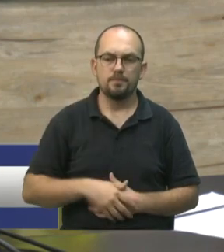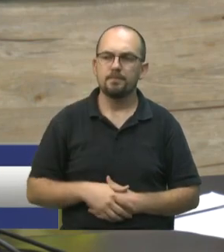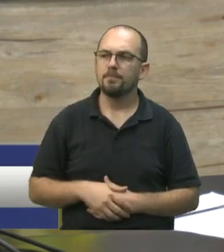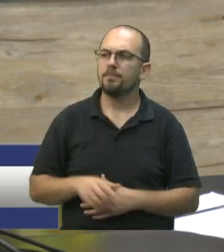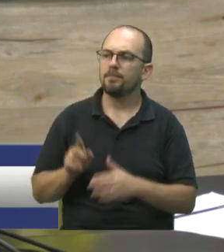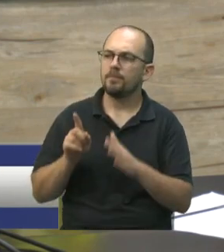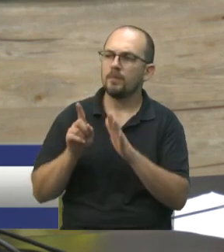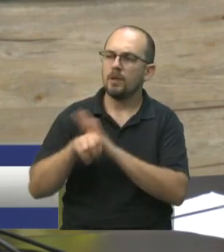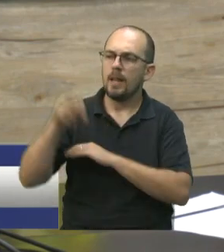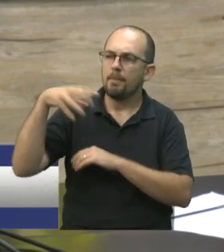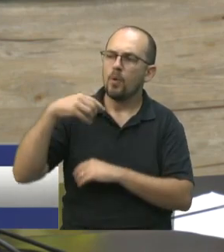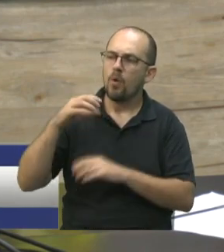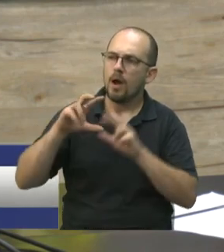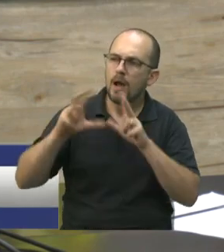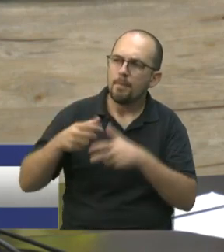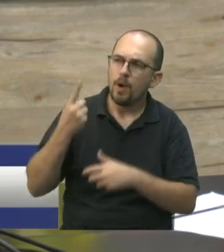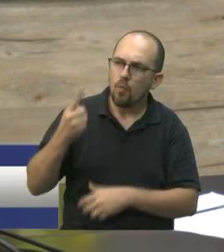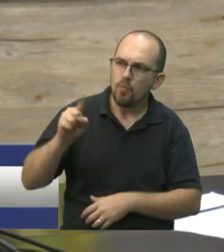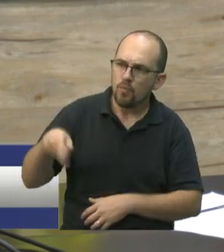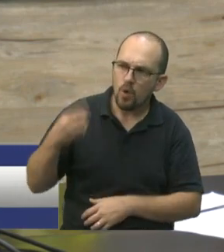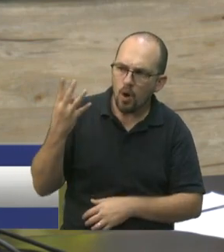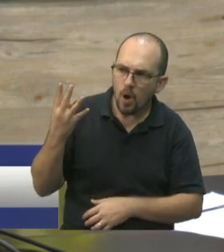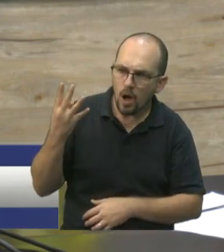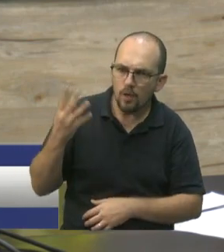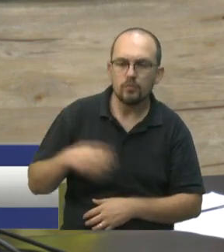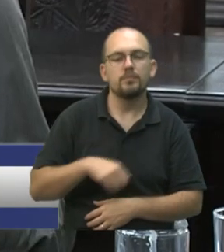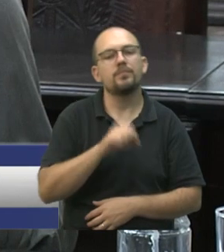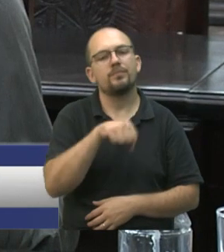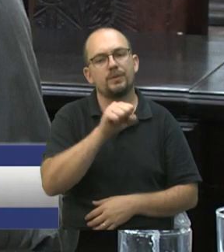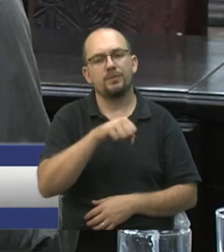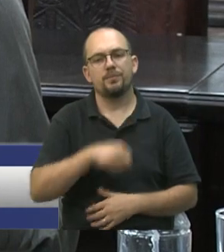a 1,4? Isso.